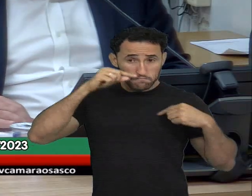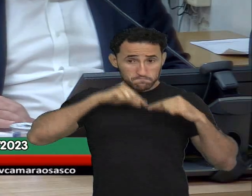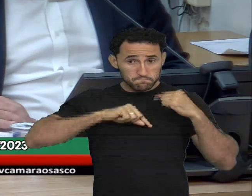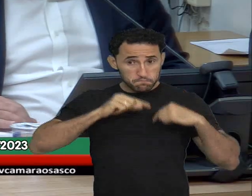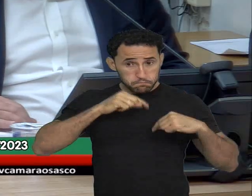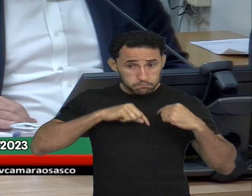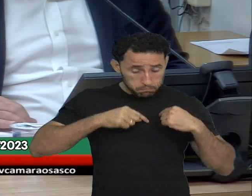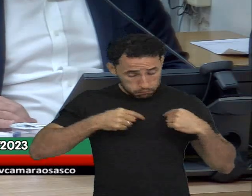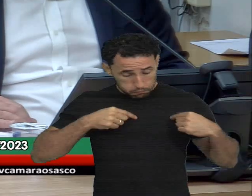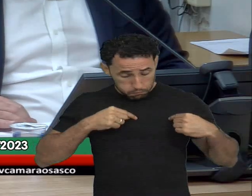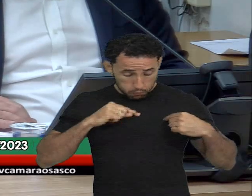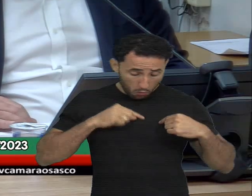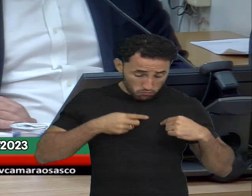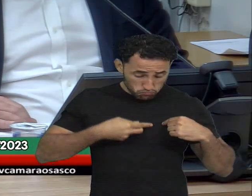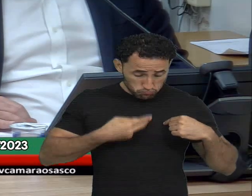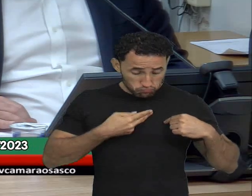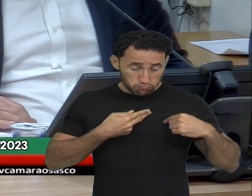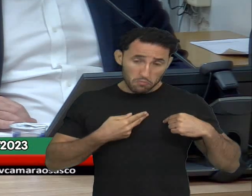doutor.